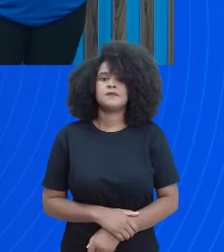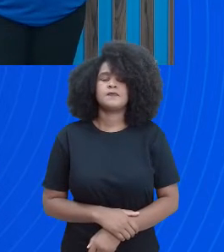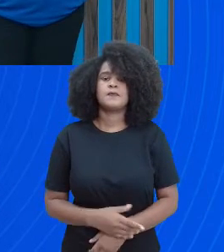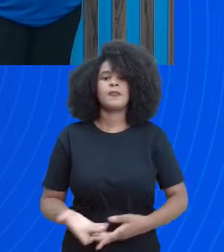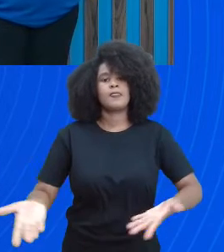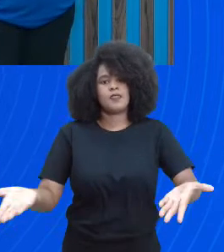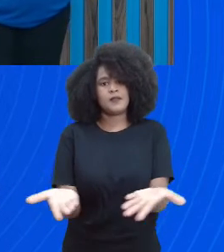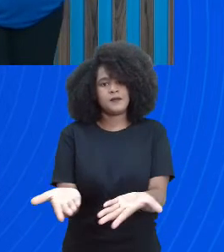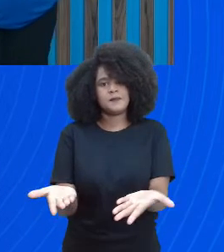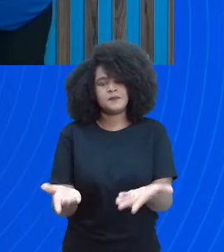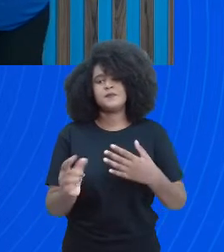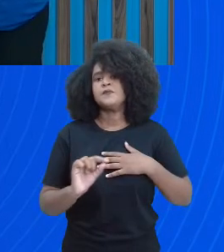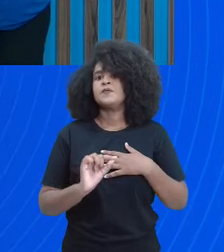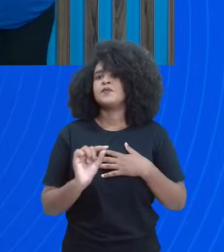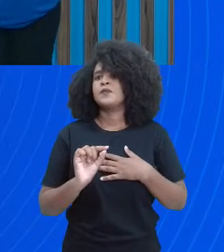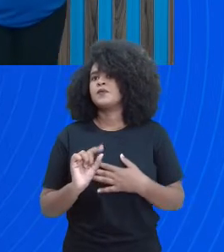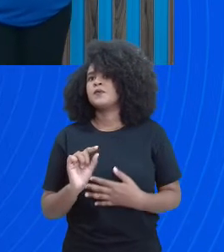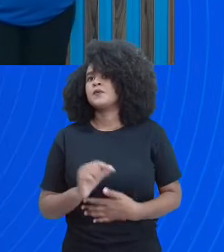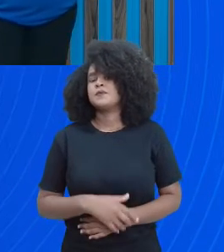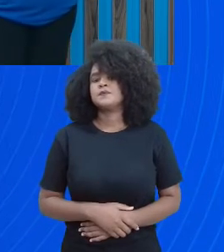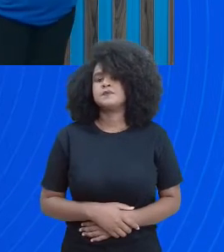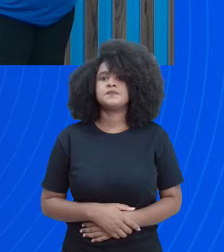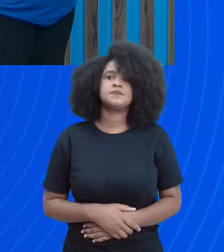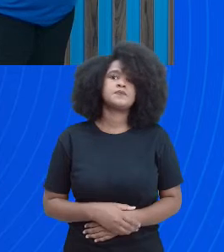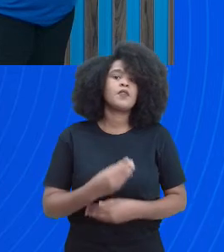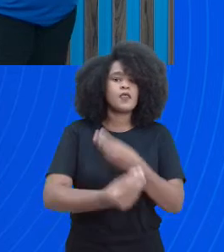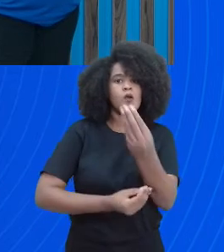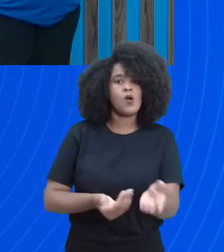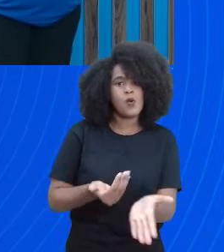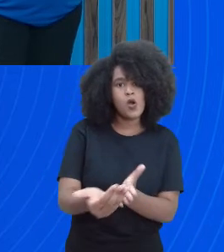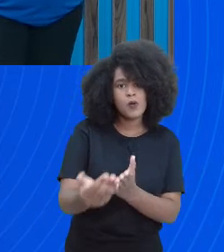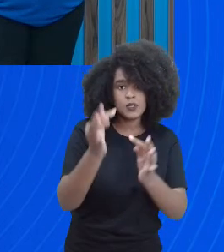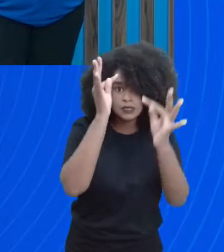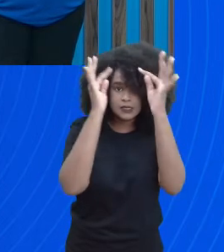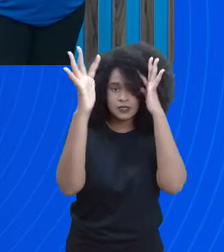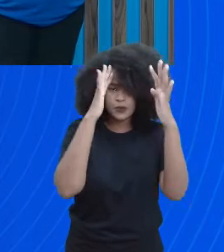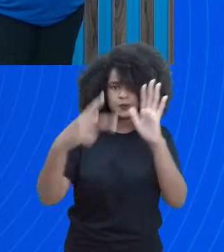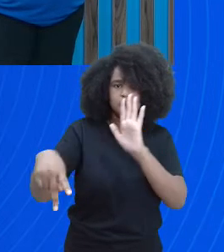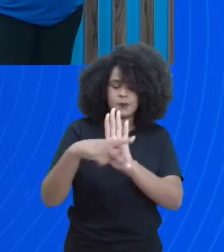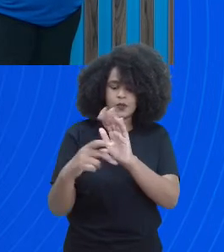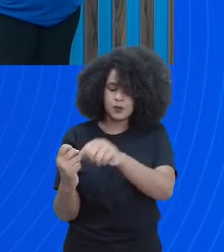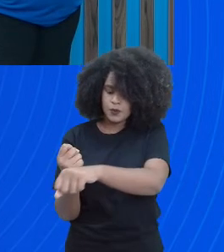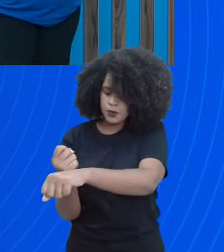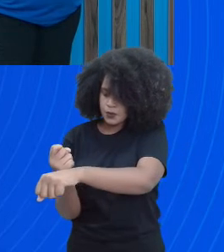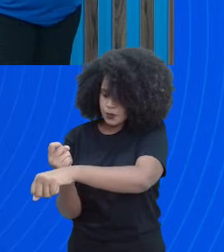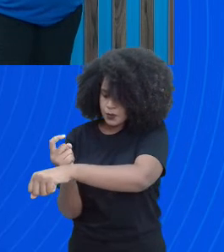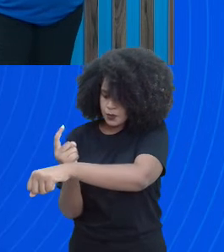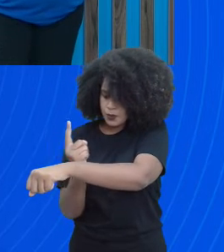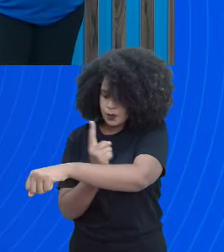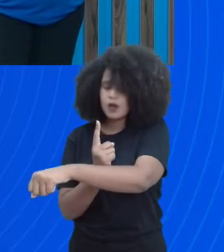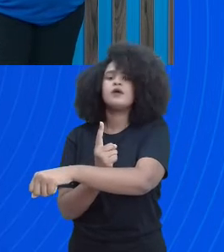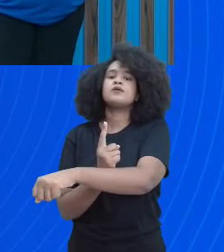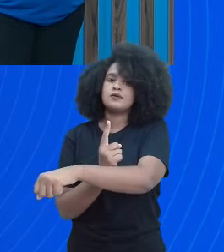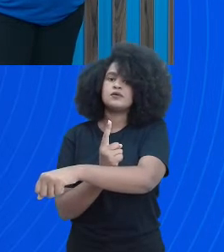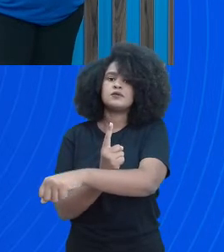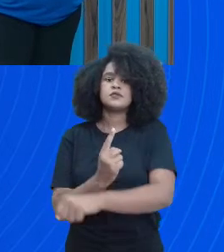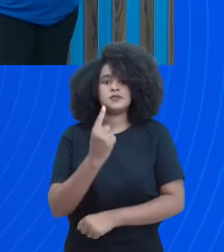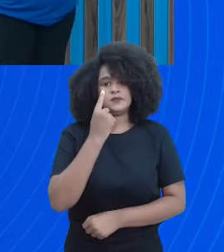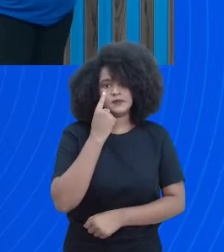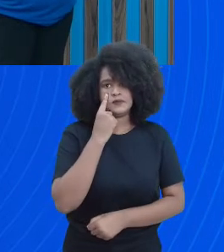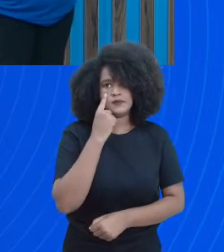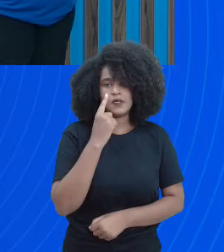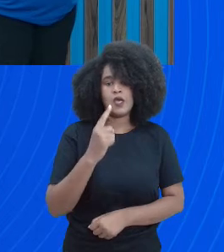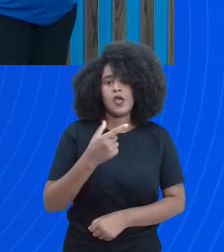vamos começar aí a falar de como iniciou essa teoria da evolução, viu, professora Isabel? Vamos ver aí essa história